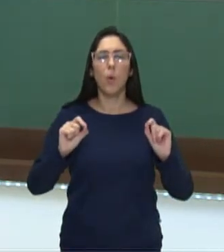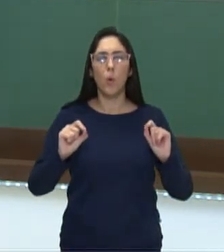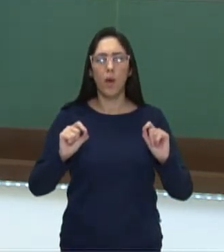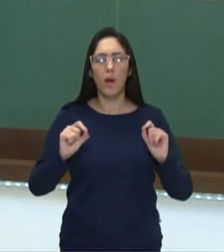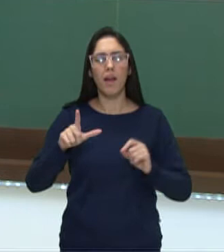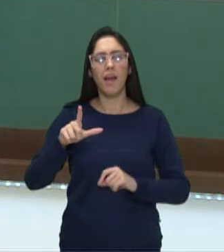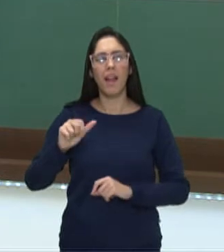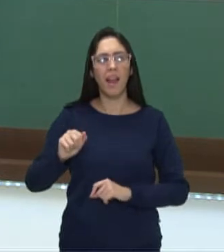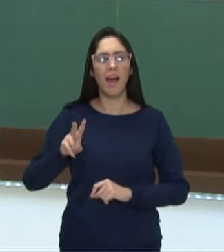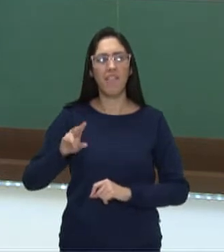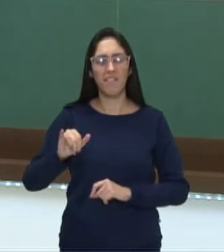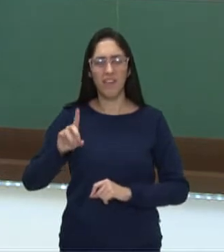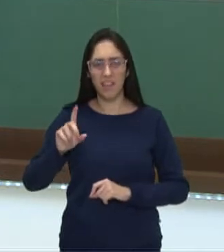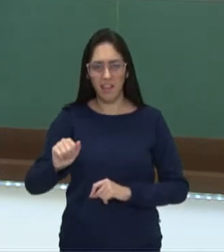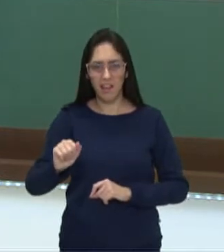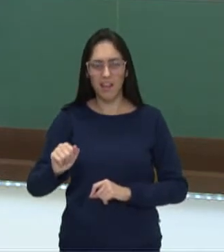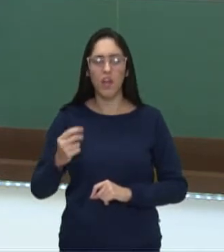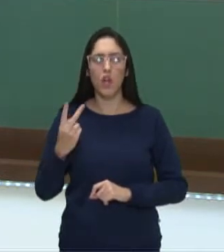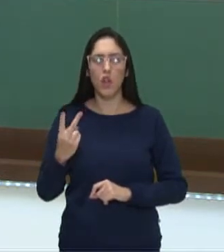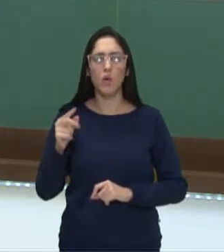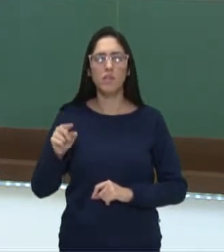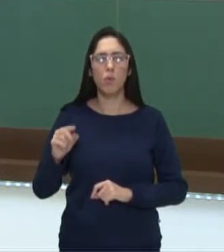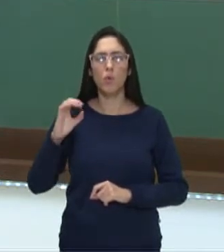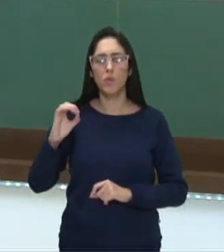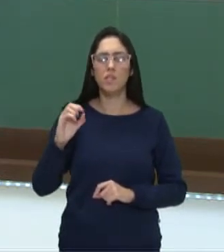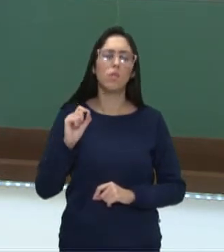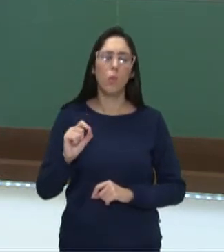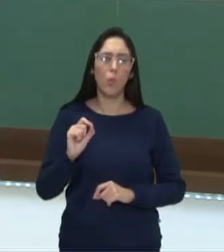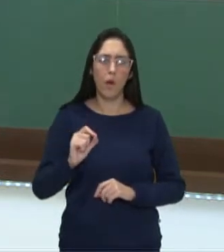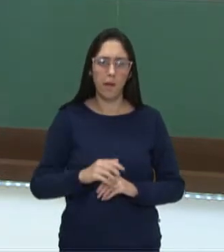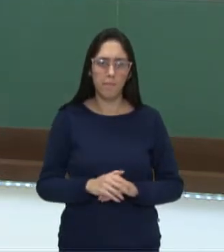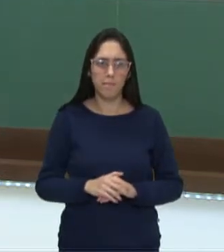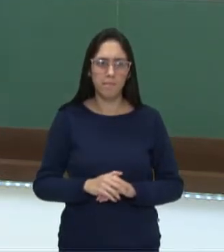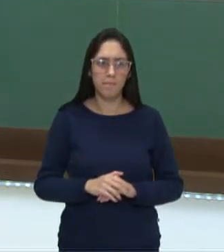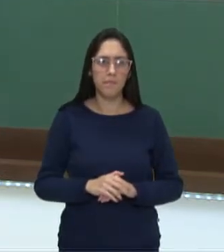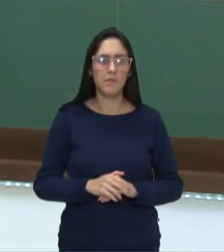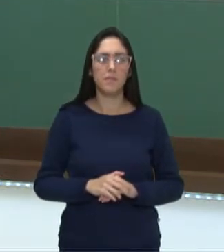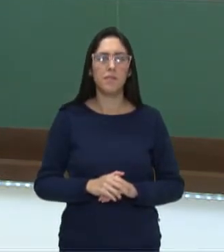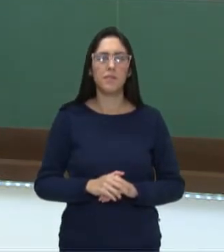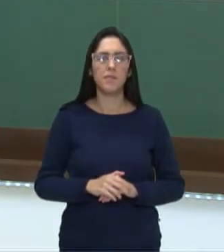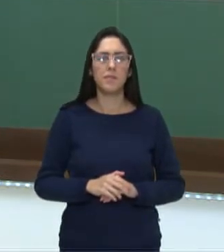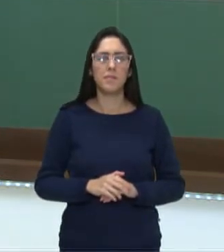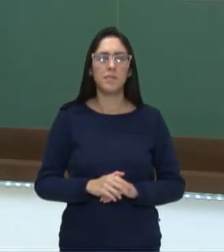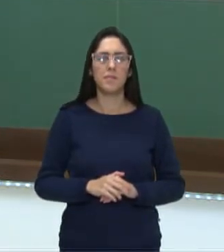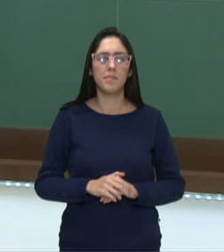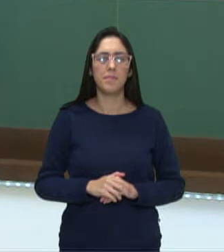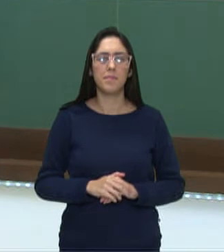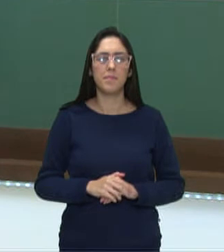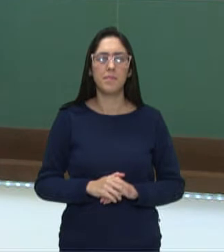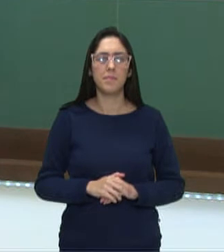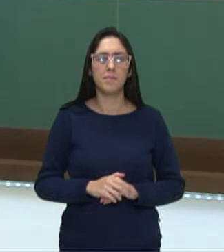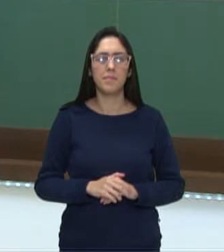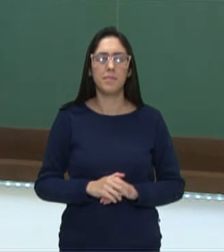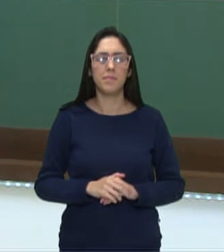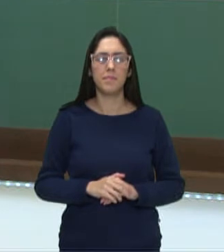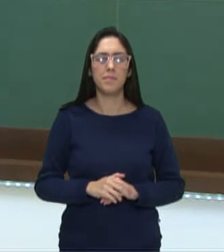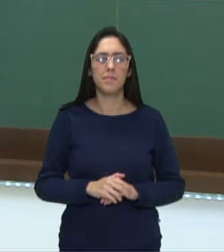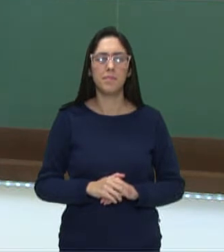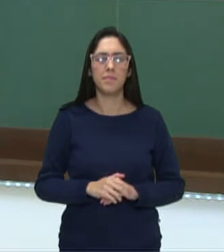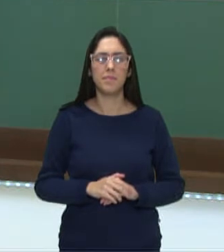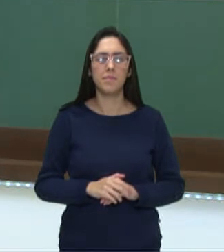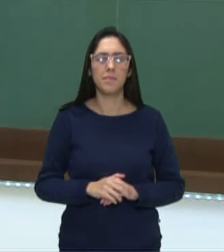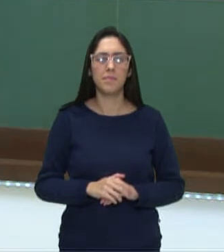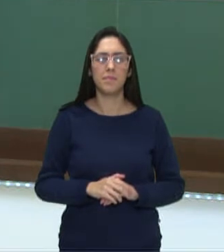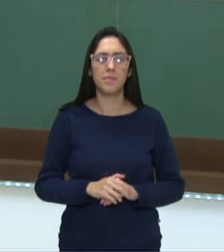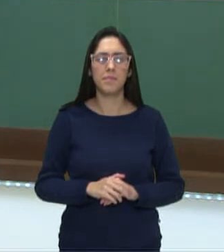né? Se refere ao quê? A la aparição de síndromes causados por el